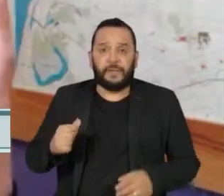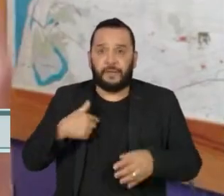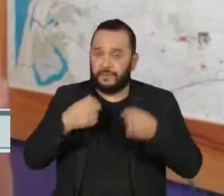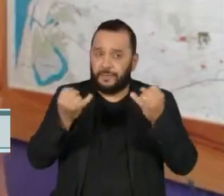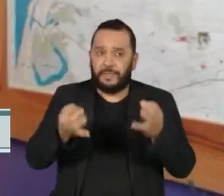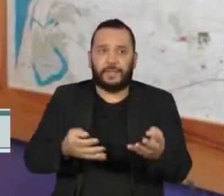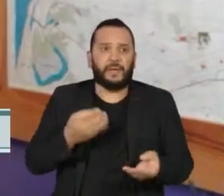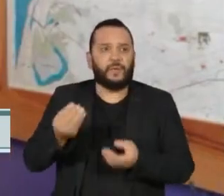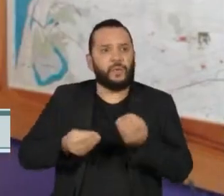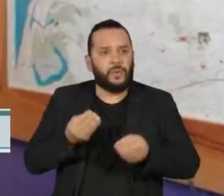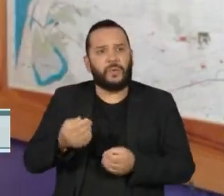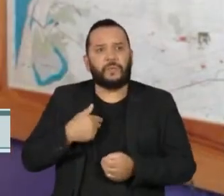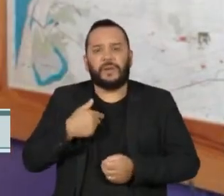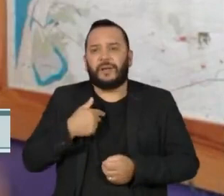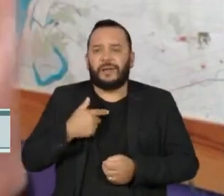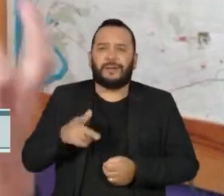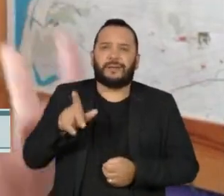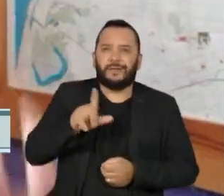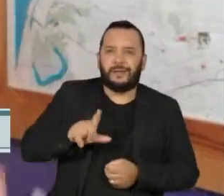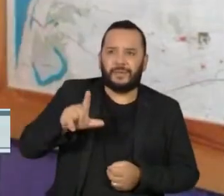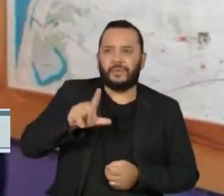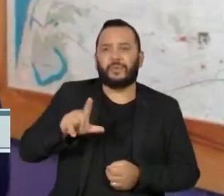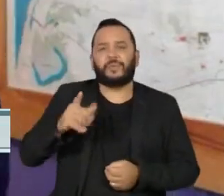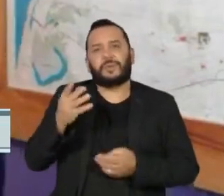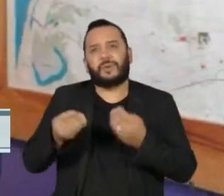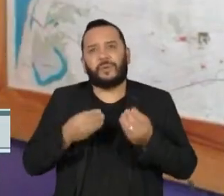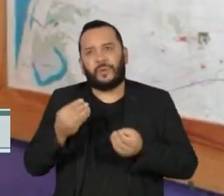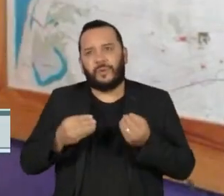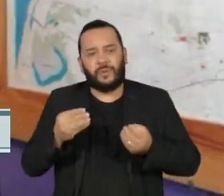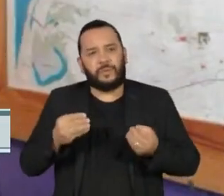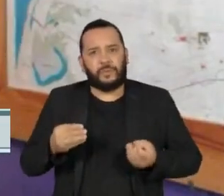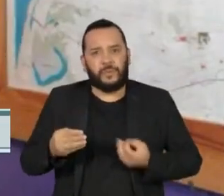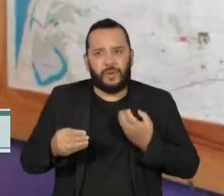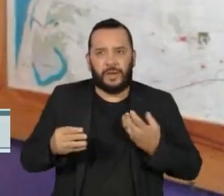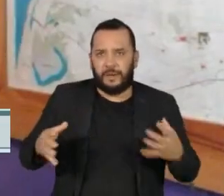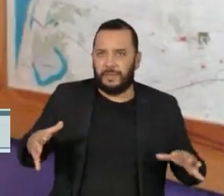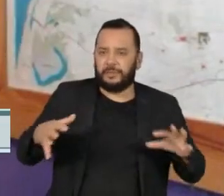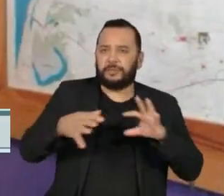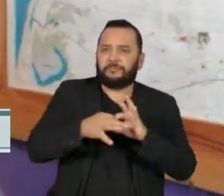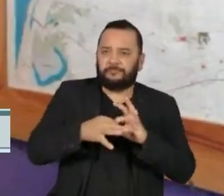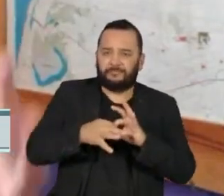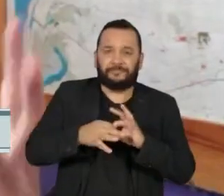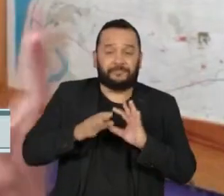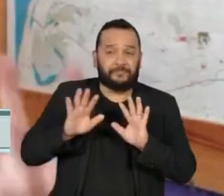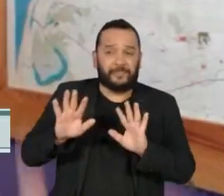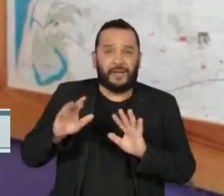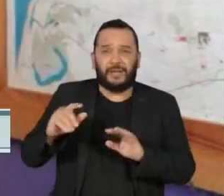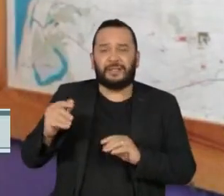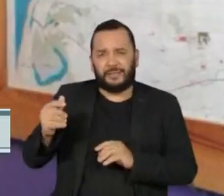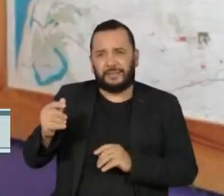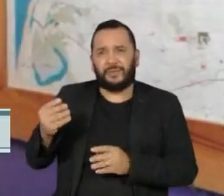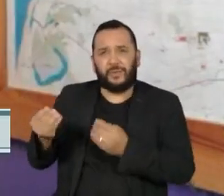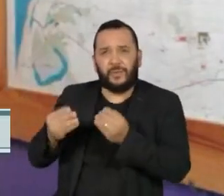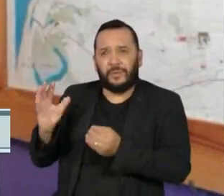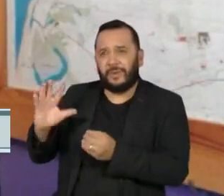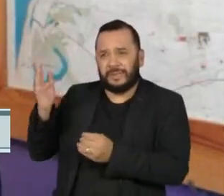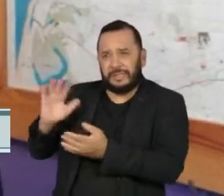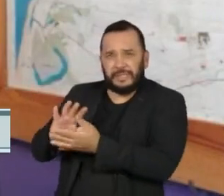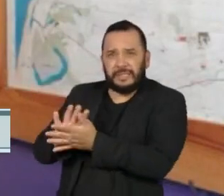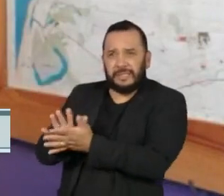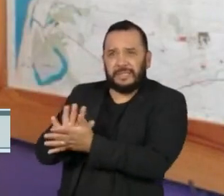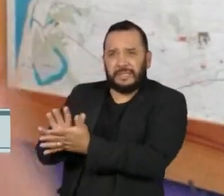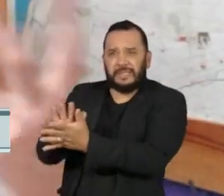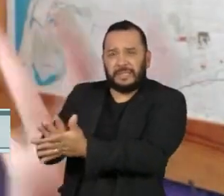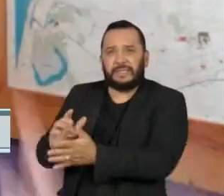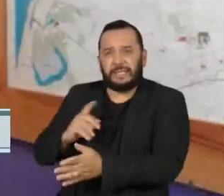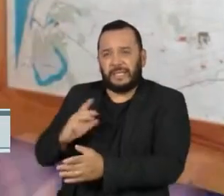que a literatura ocidental se funda a partir desse relato desse massacre, né, desse acúmulo de tecnologias de morte